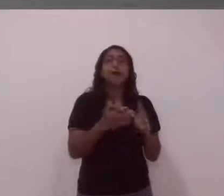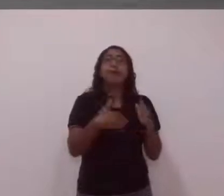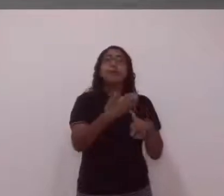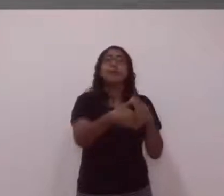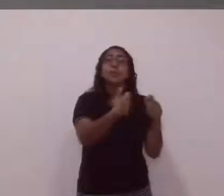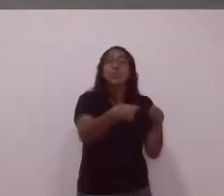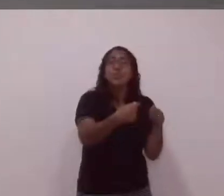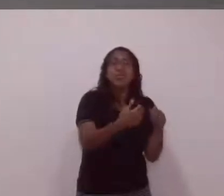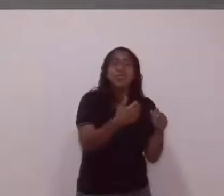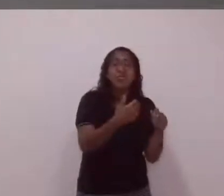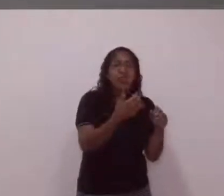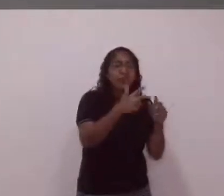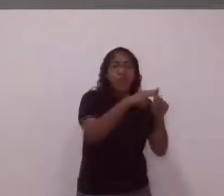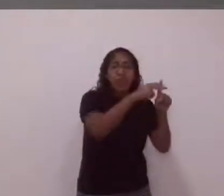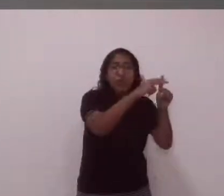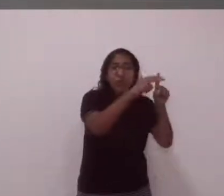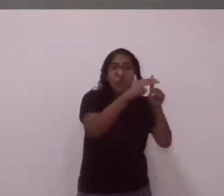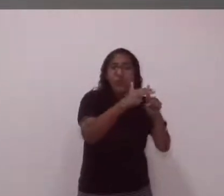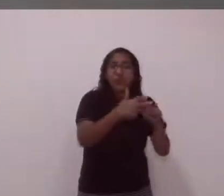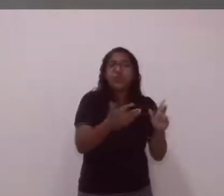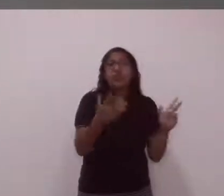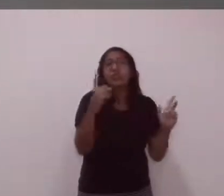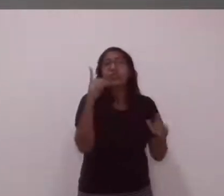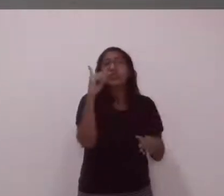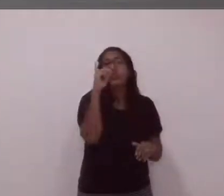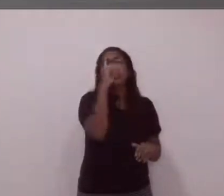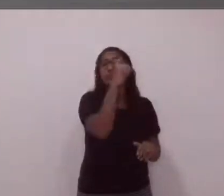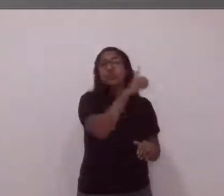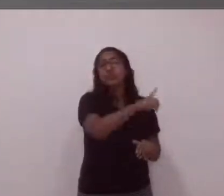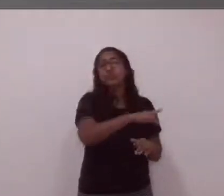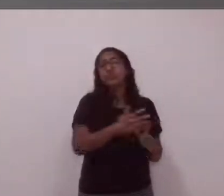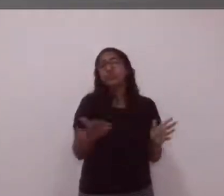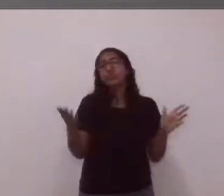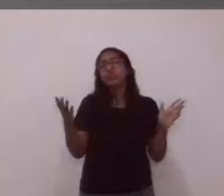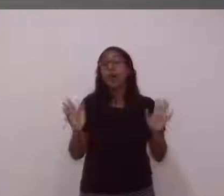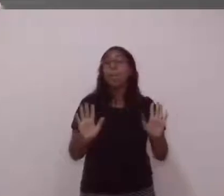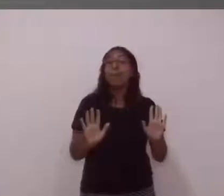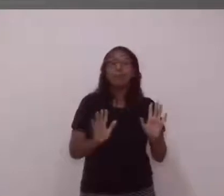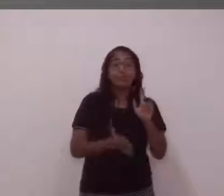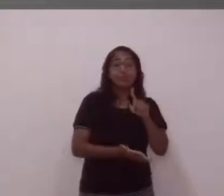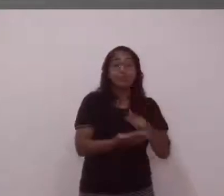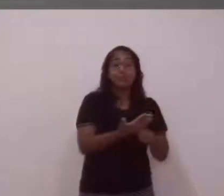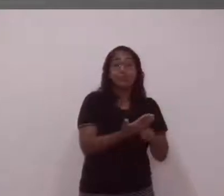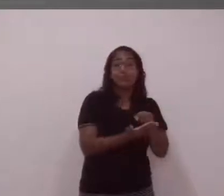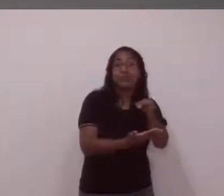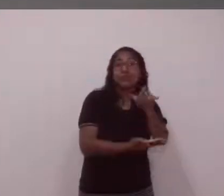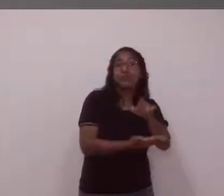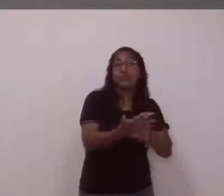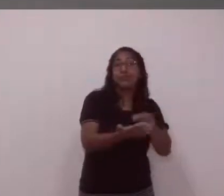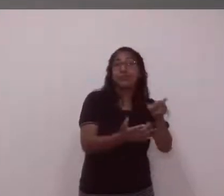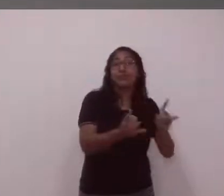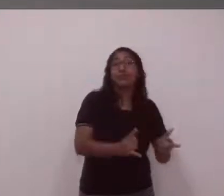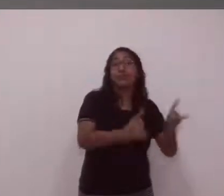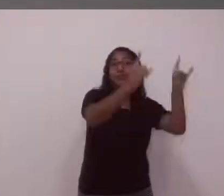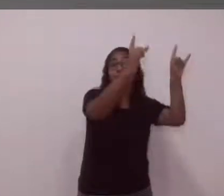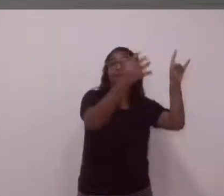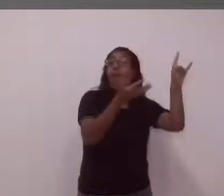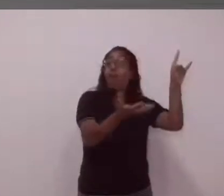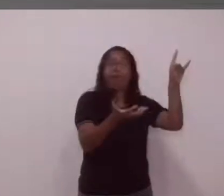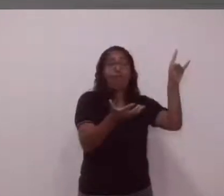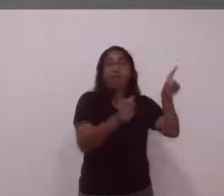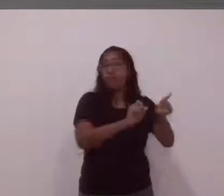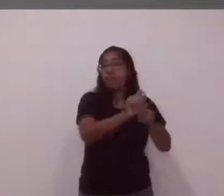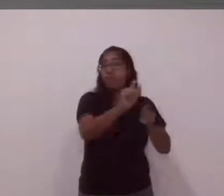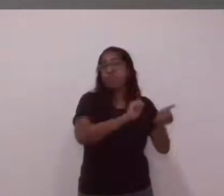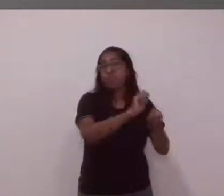prédio aí fica difícil gente e quem você que aluga o seu imóvel você quer receber você gastou dinheiro para construir aquilo ali então se está lá no Ministério